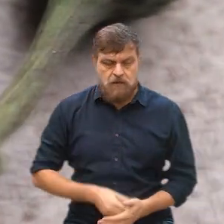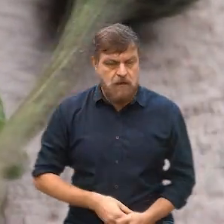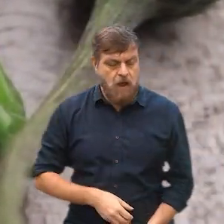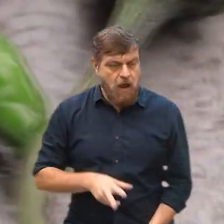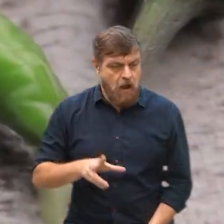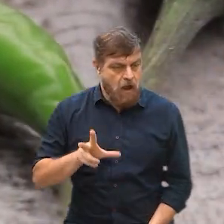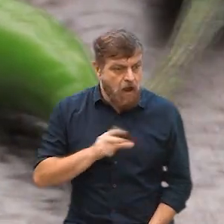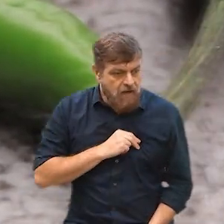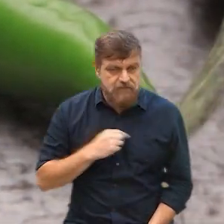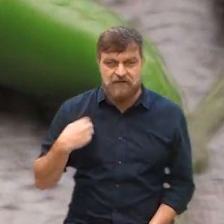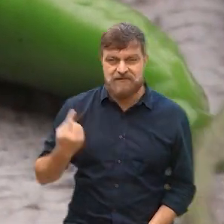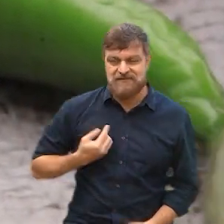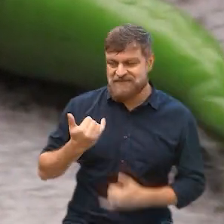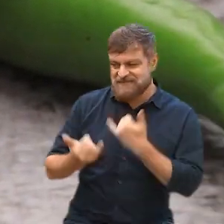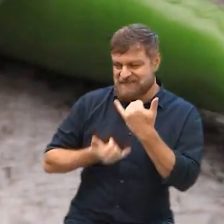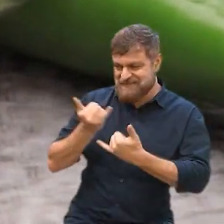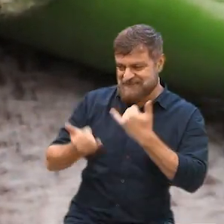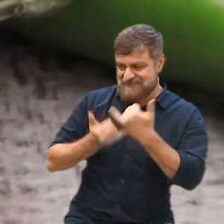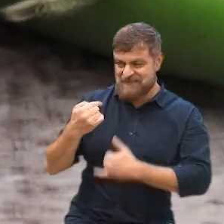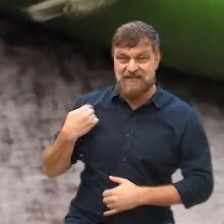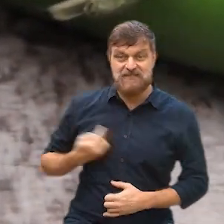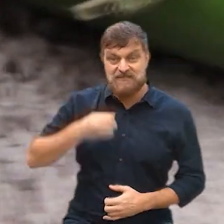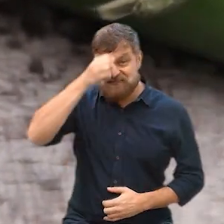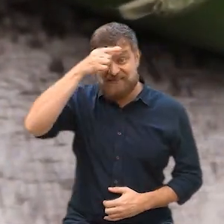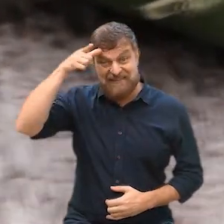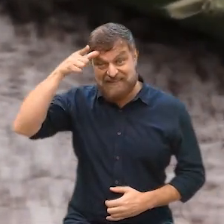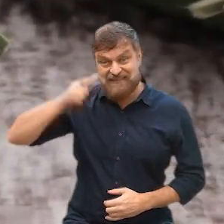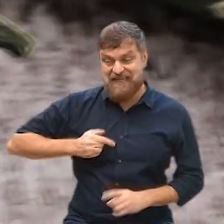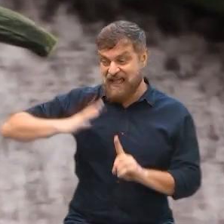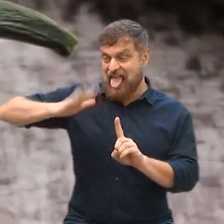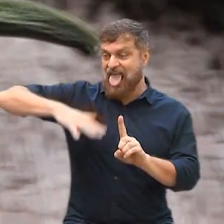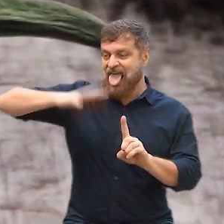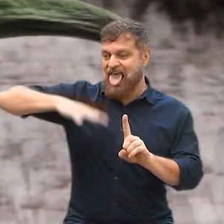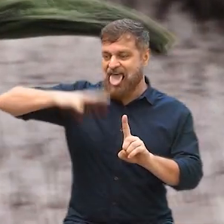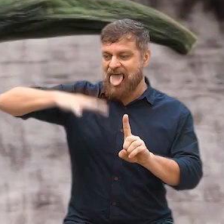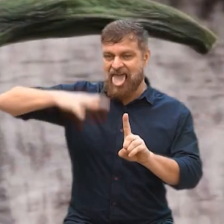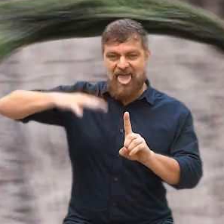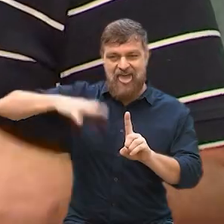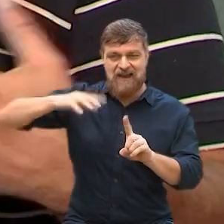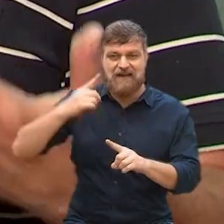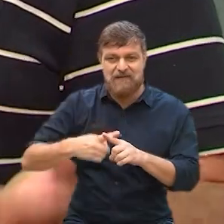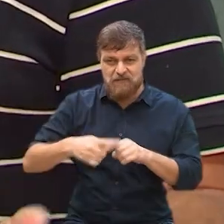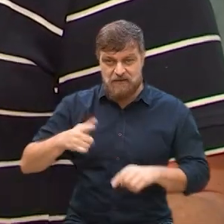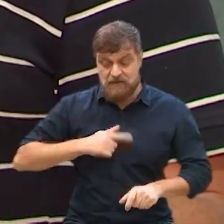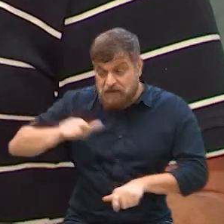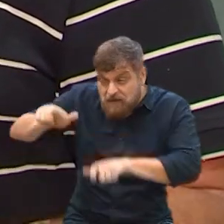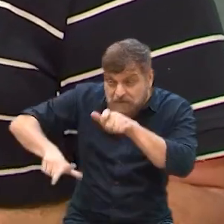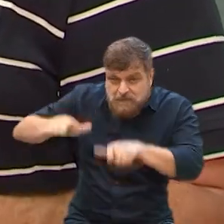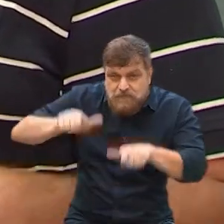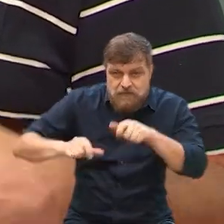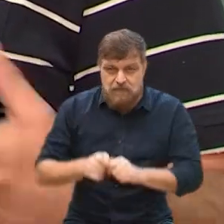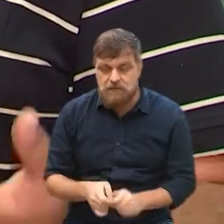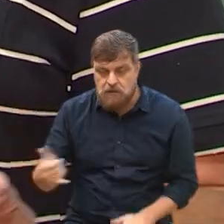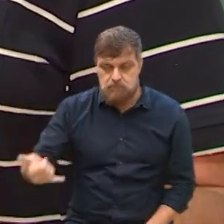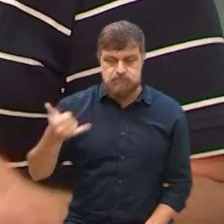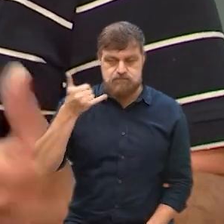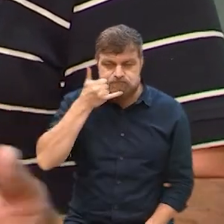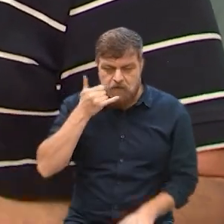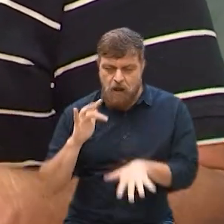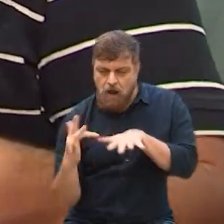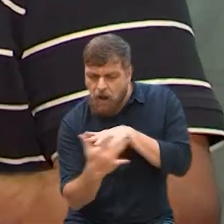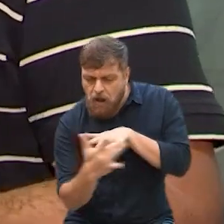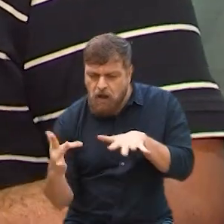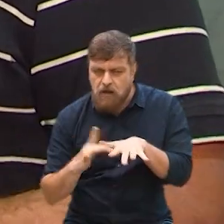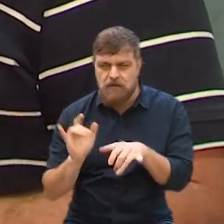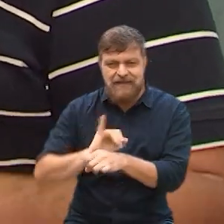quando nós até brincamos que nós não temos clientes, nós temos fãs, porque Tem muita gente que entra em contato pela